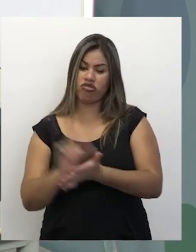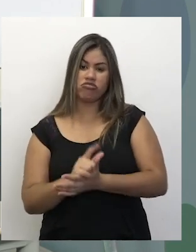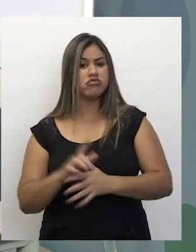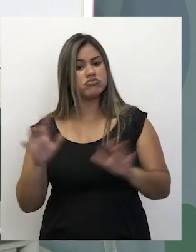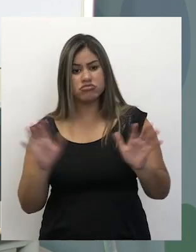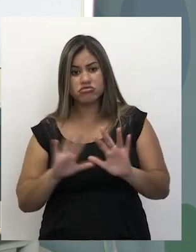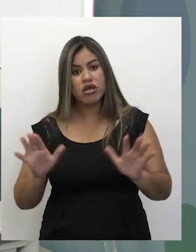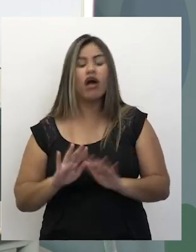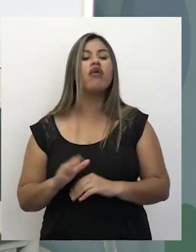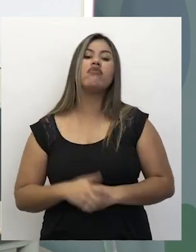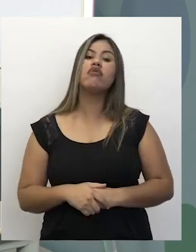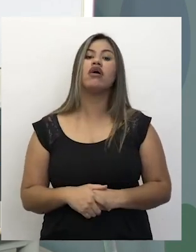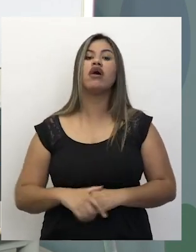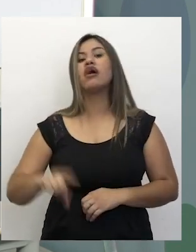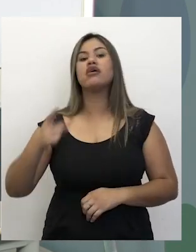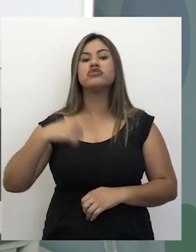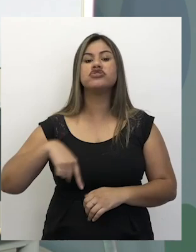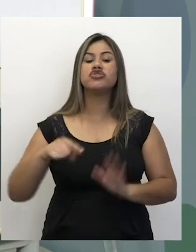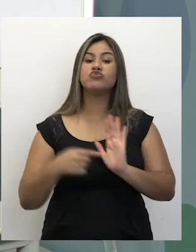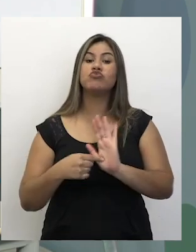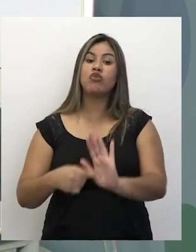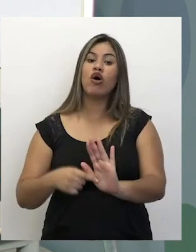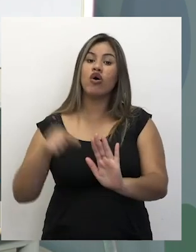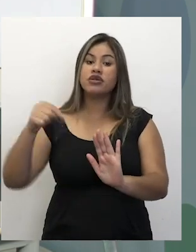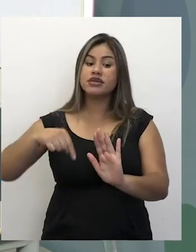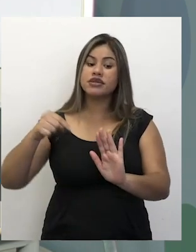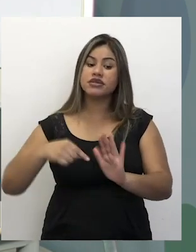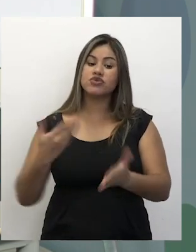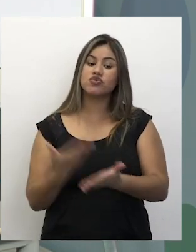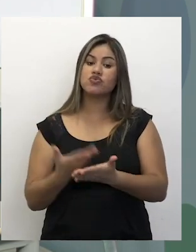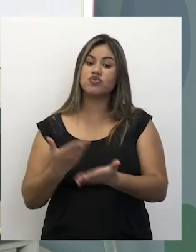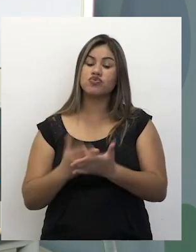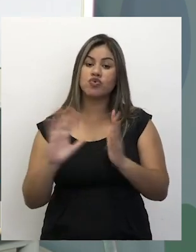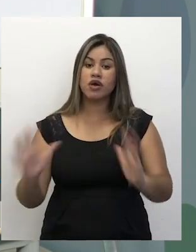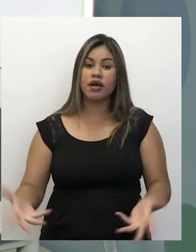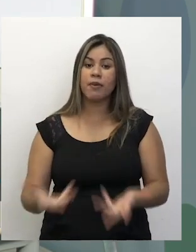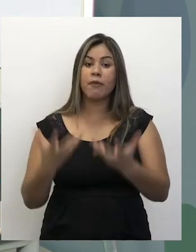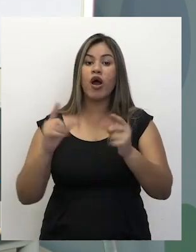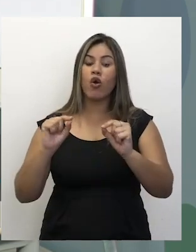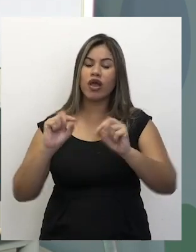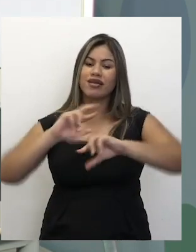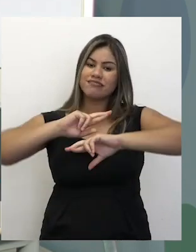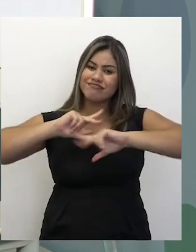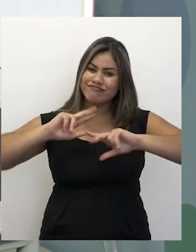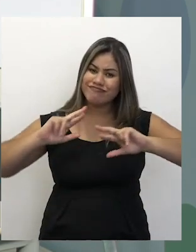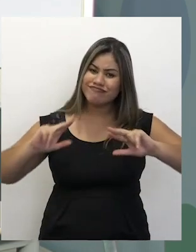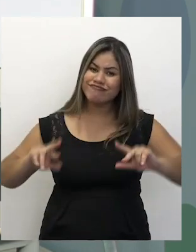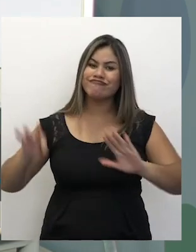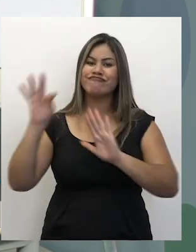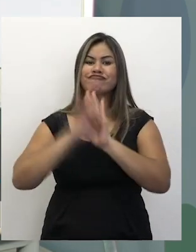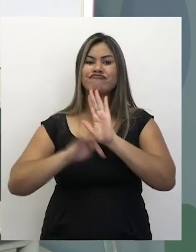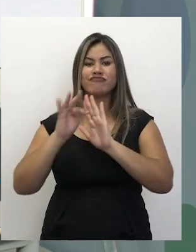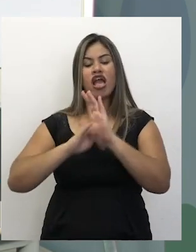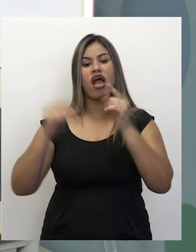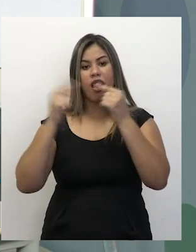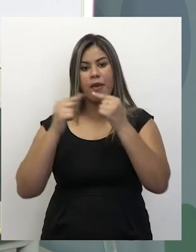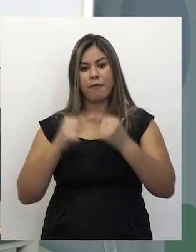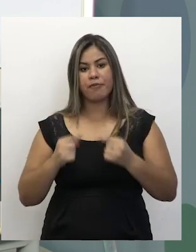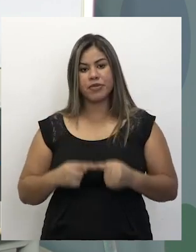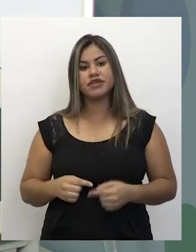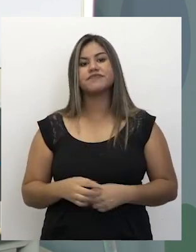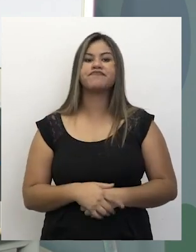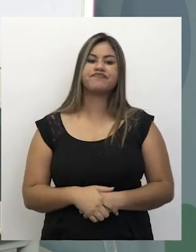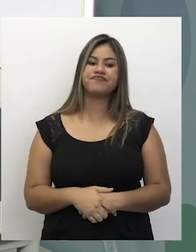na língua portuguesa é apresentamos para vocês e tentamos despertar em vocês interesse para os diversos tipos de texto que existem